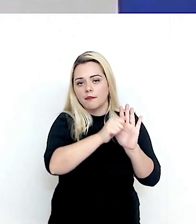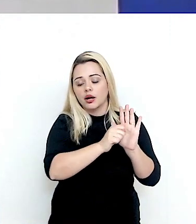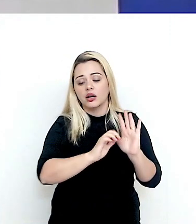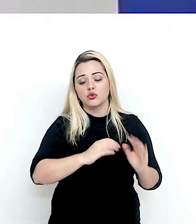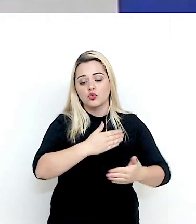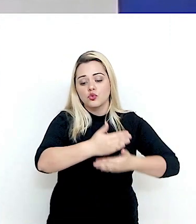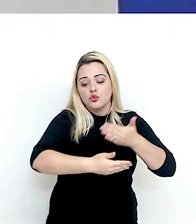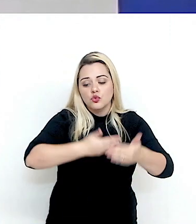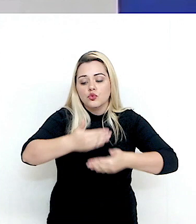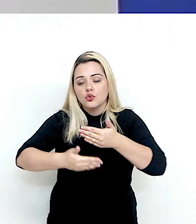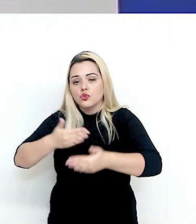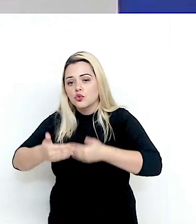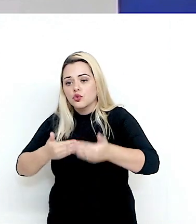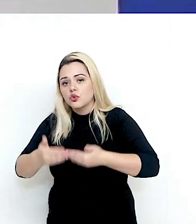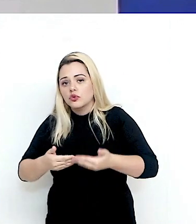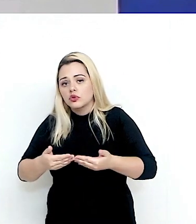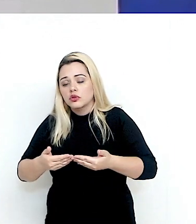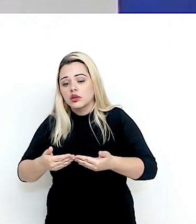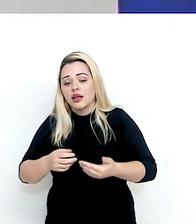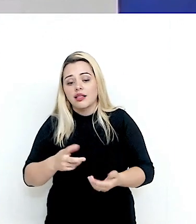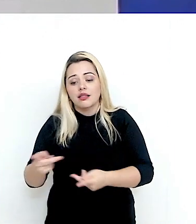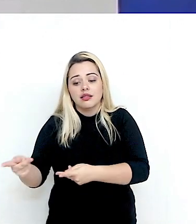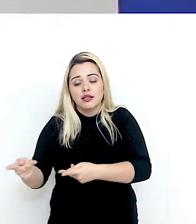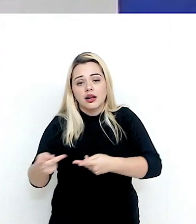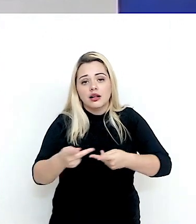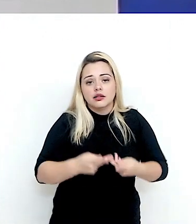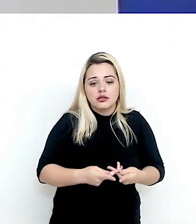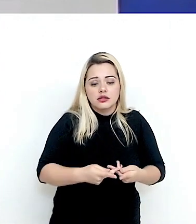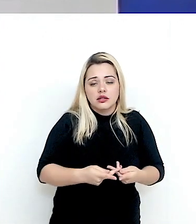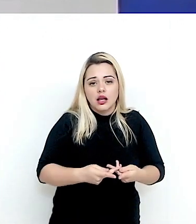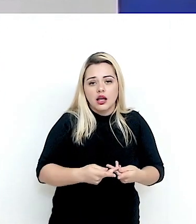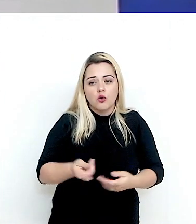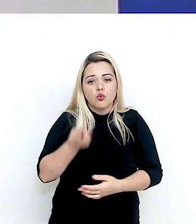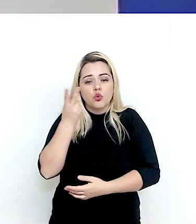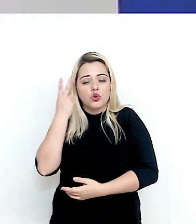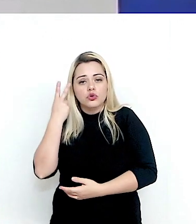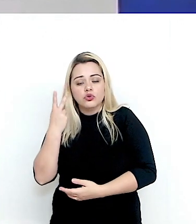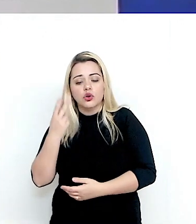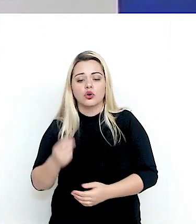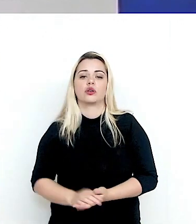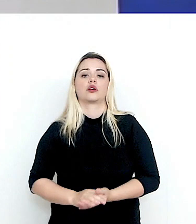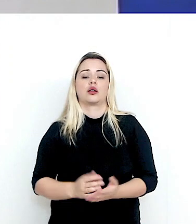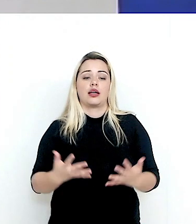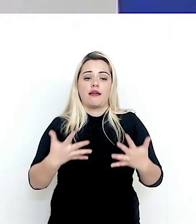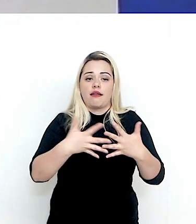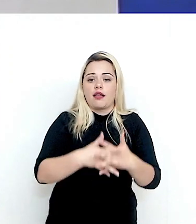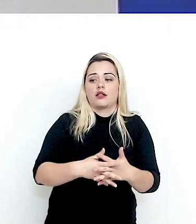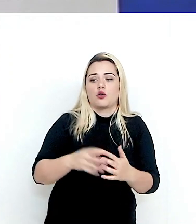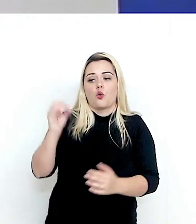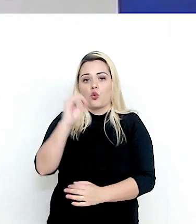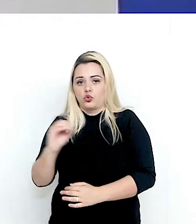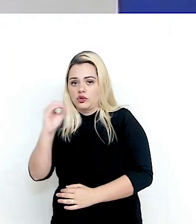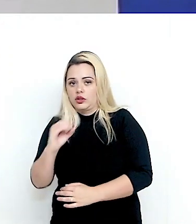no sentido de recuperar a sua vocação Histórica de ligação entre o ocidente eo Oriente entre os